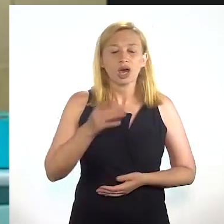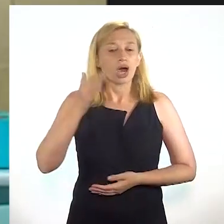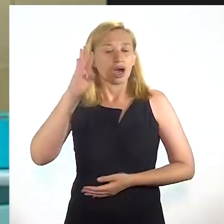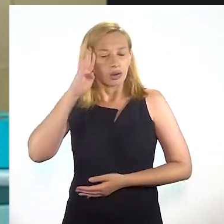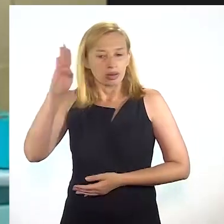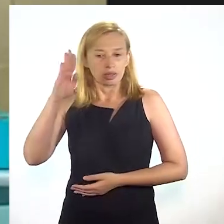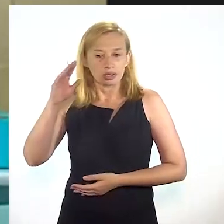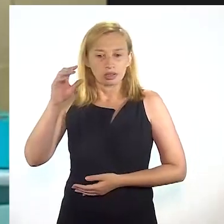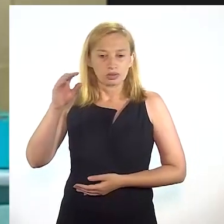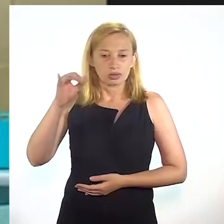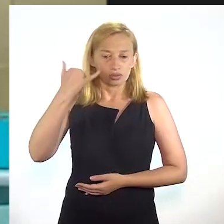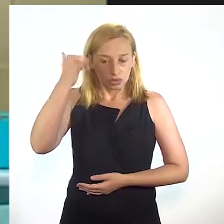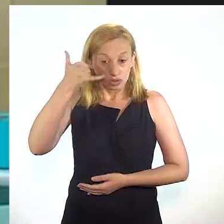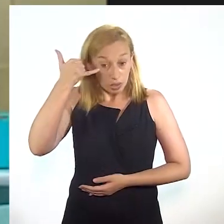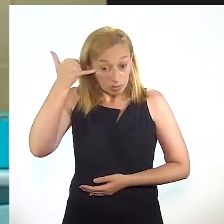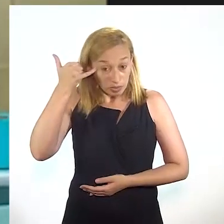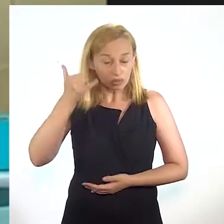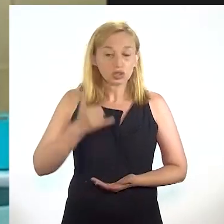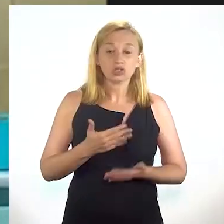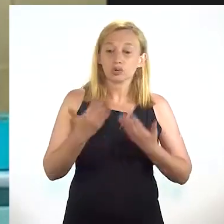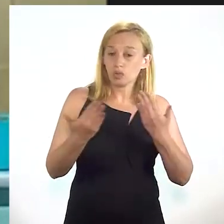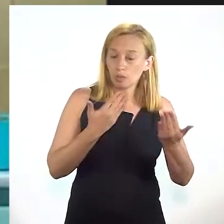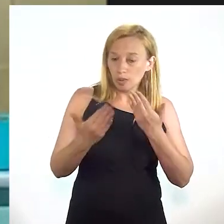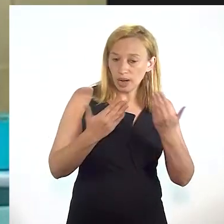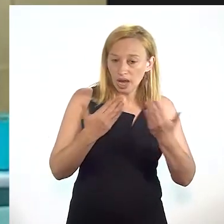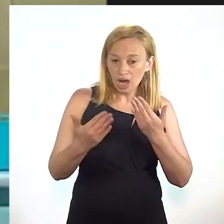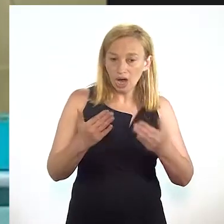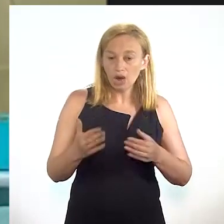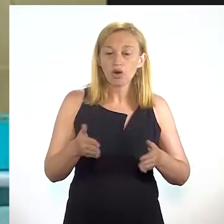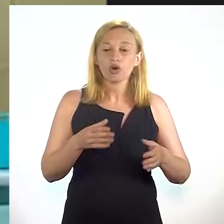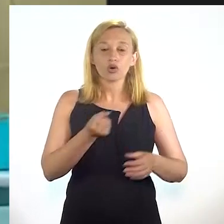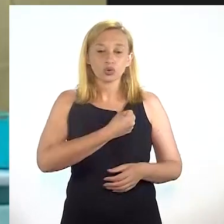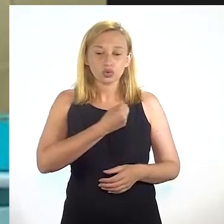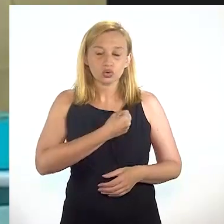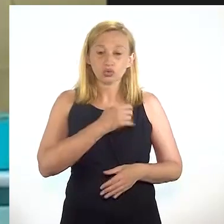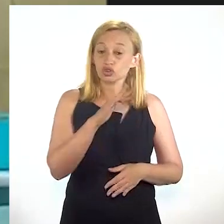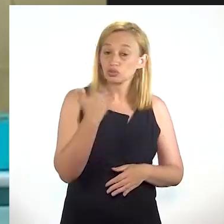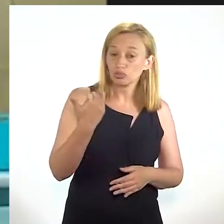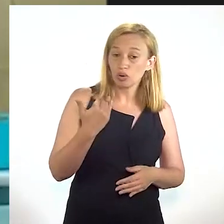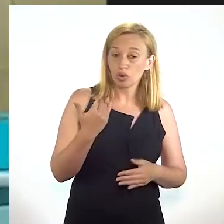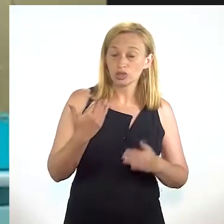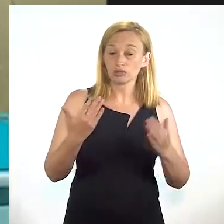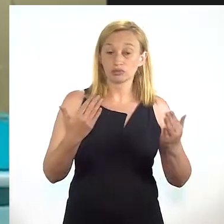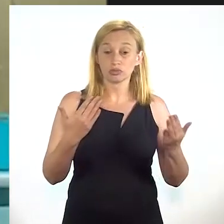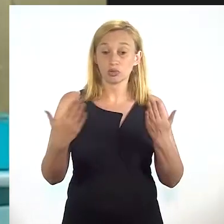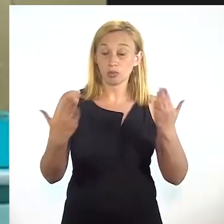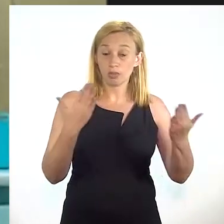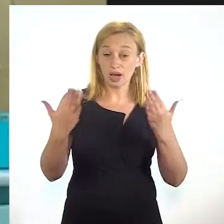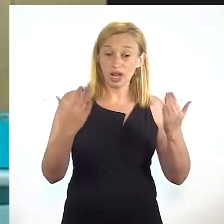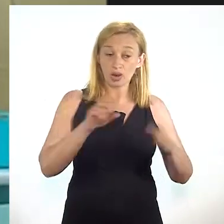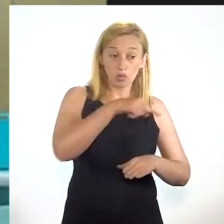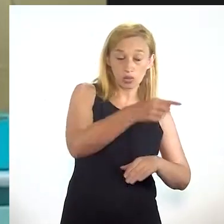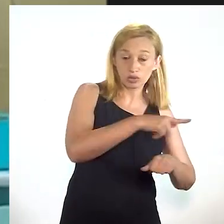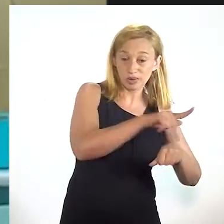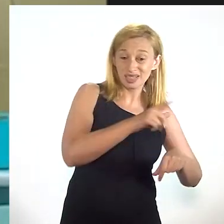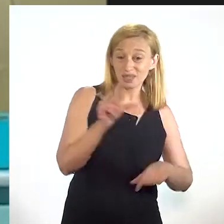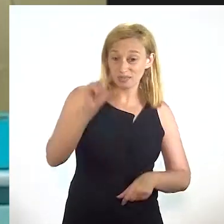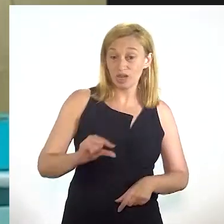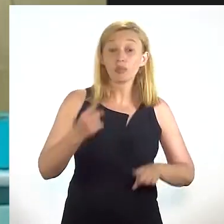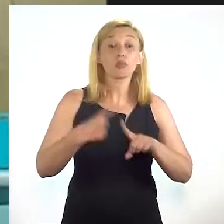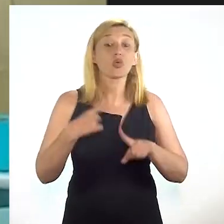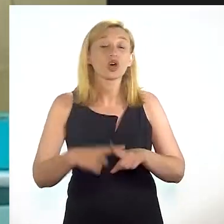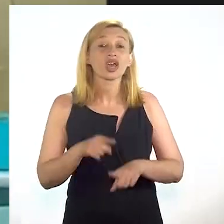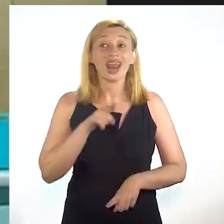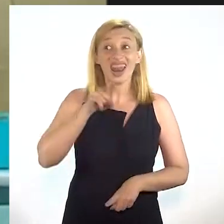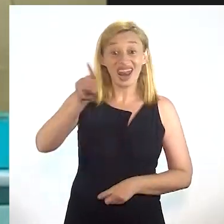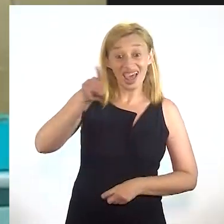participei, principalmente ao Japão, se a gente comparar a mortalidade, o índice de mortalidade do Japão com dos outros países,